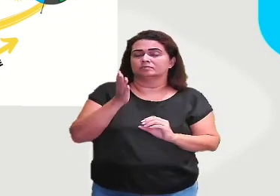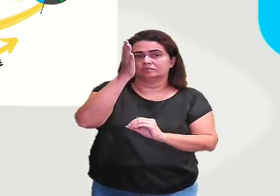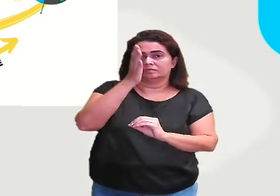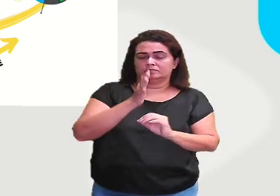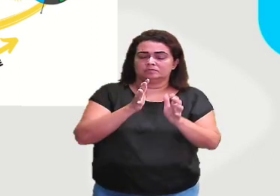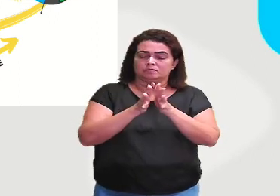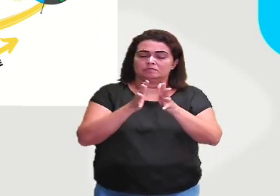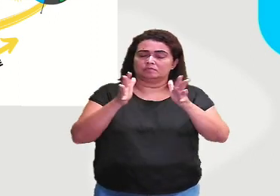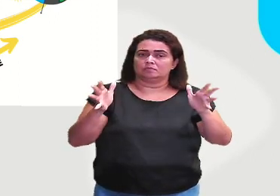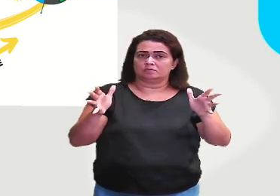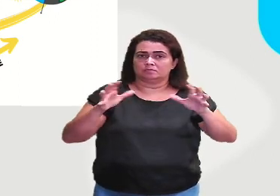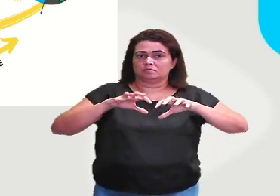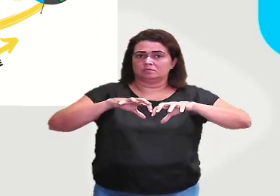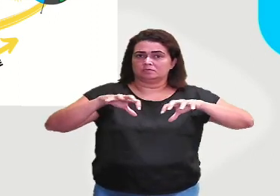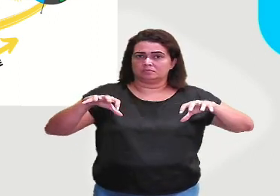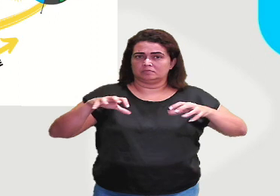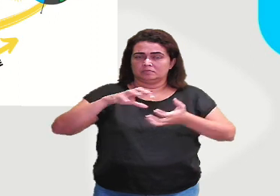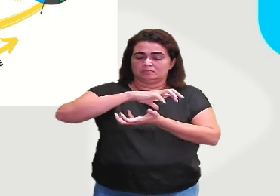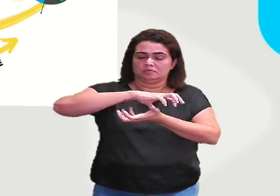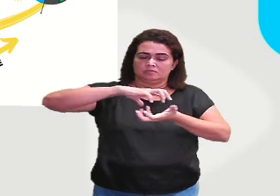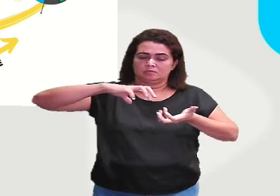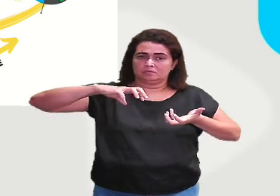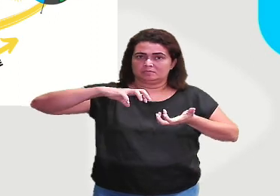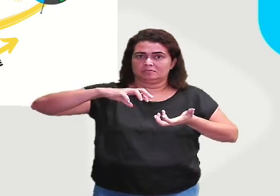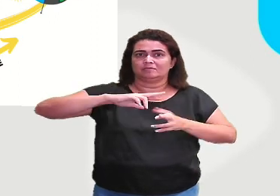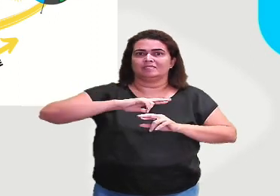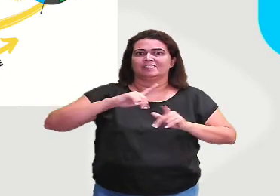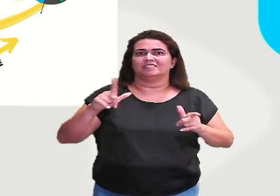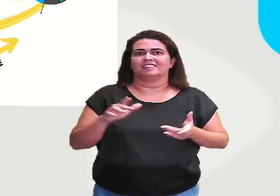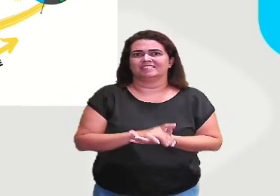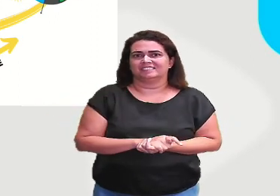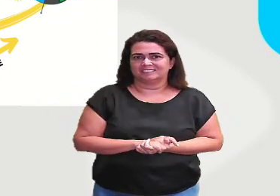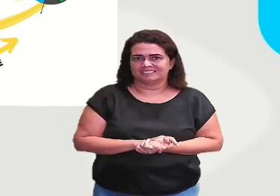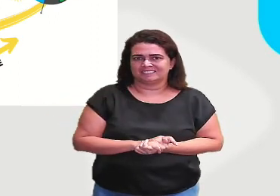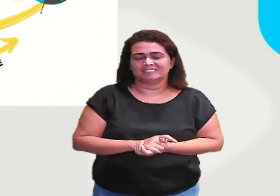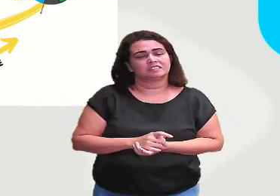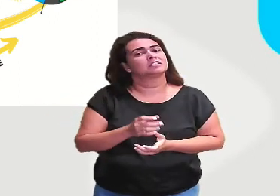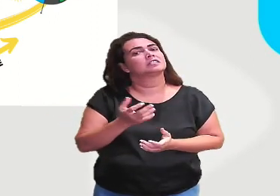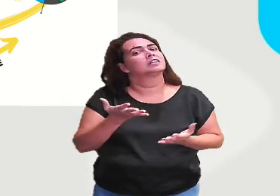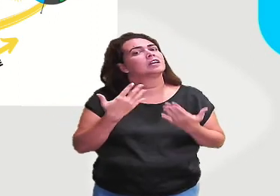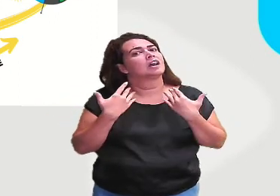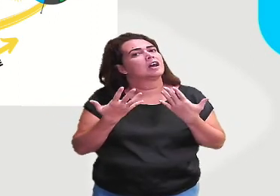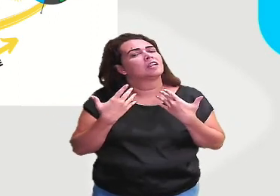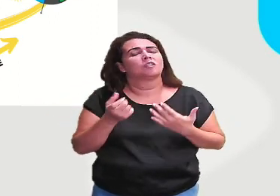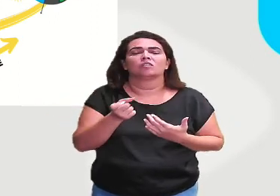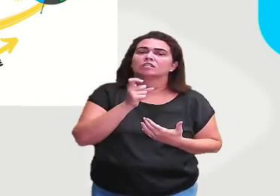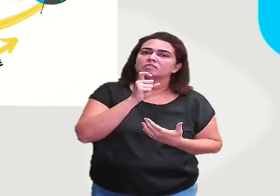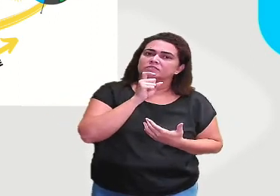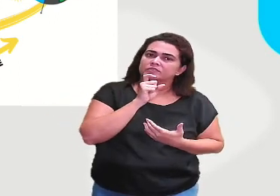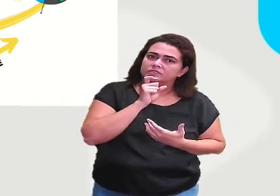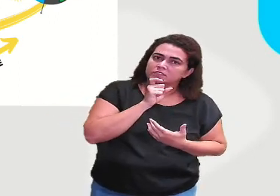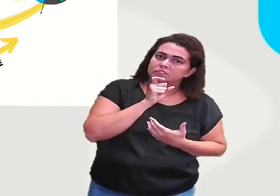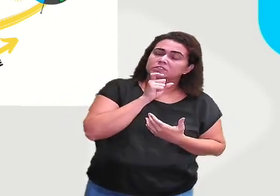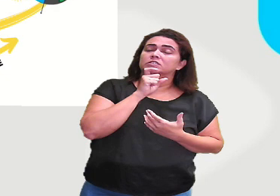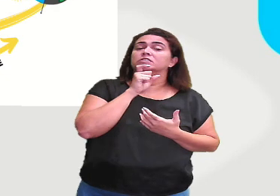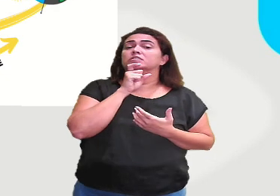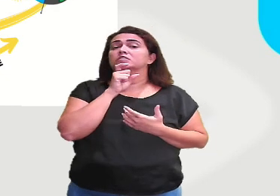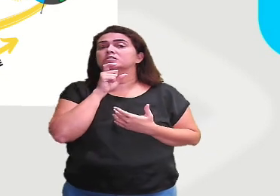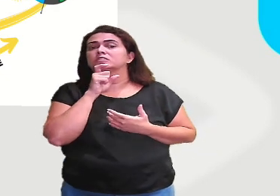intensidade que existe no verão e no inverno, como a gente viu, né, a parte que em um momento o hemisfério norte vai estar